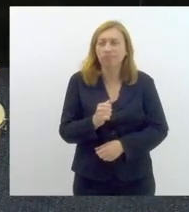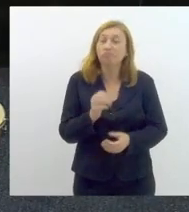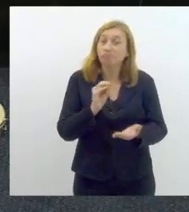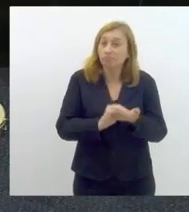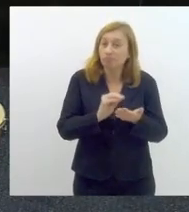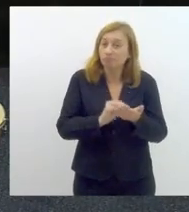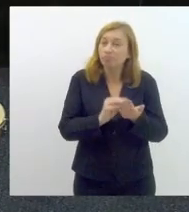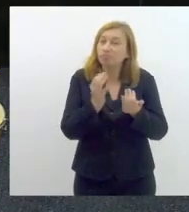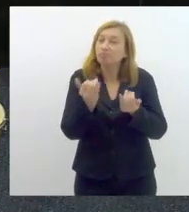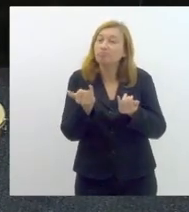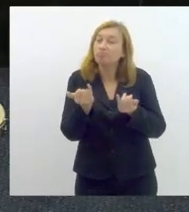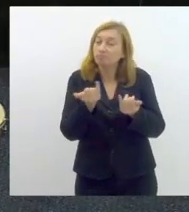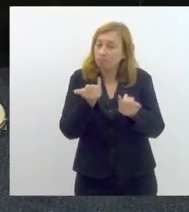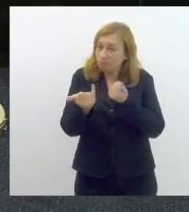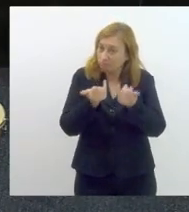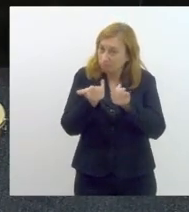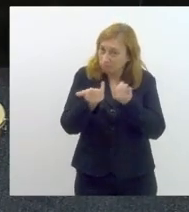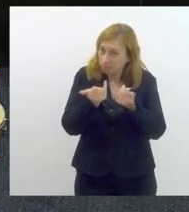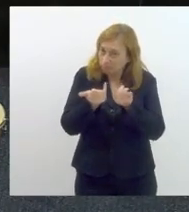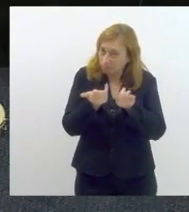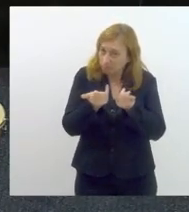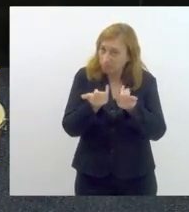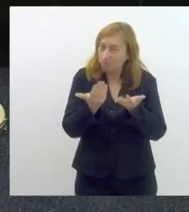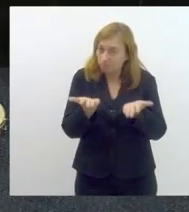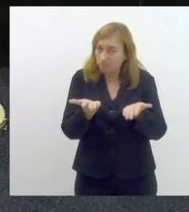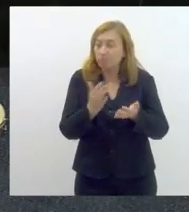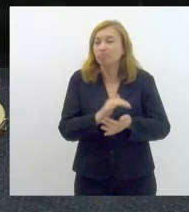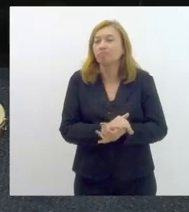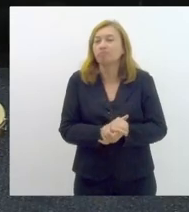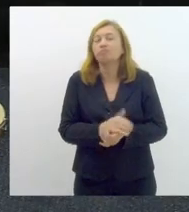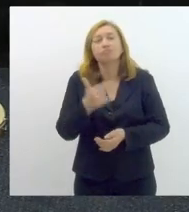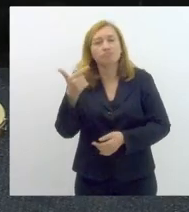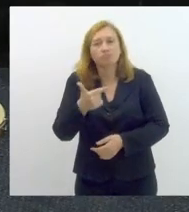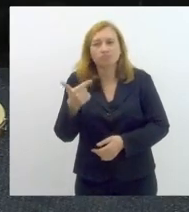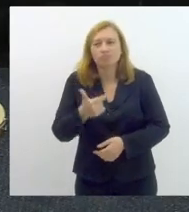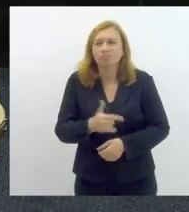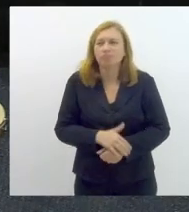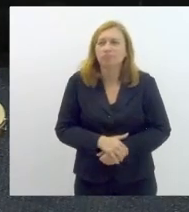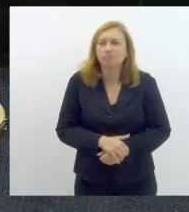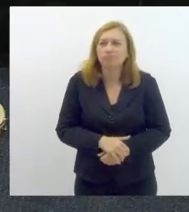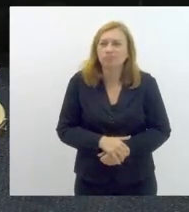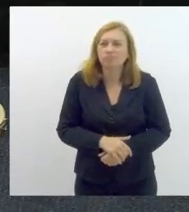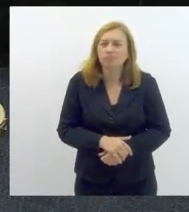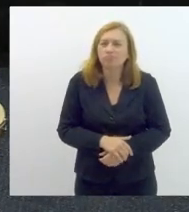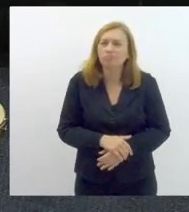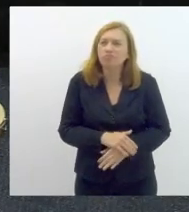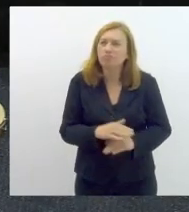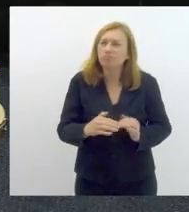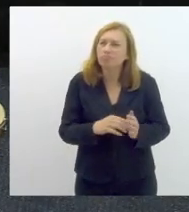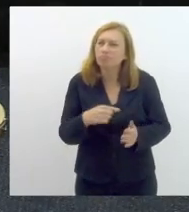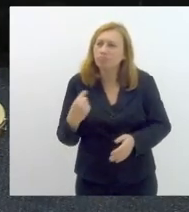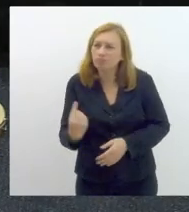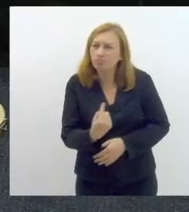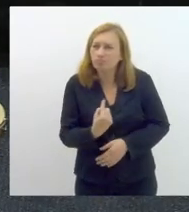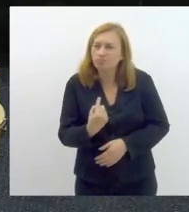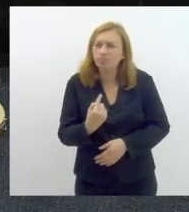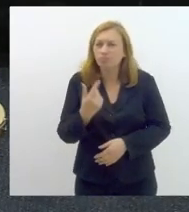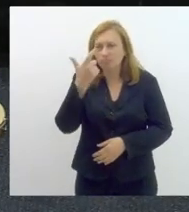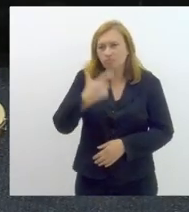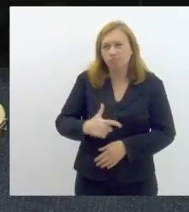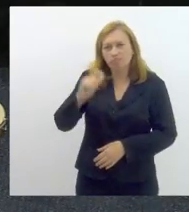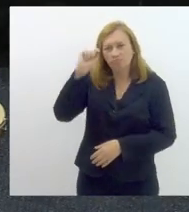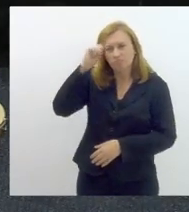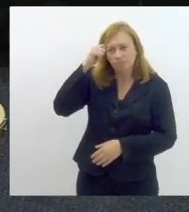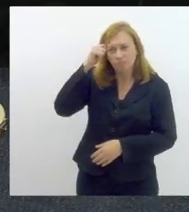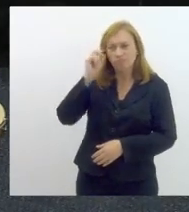informação é o grande câncer do preconceito. Segundo, nós todos somos pretos